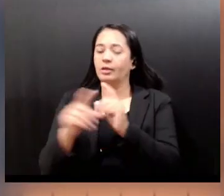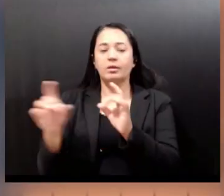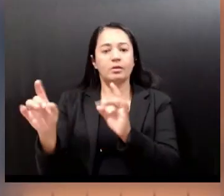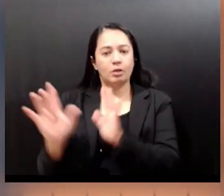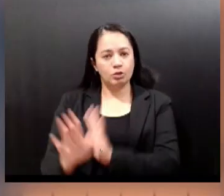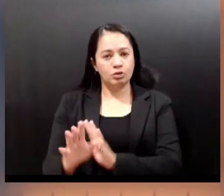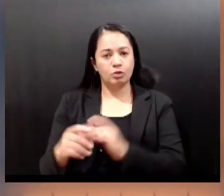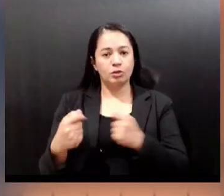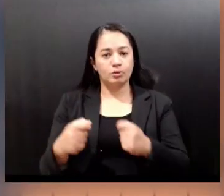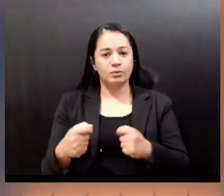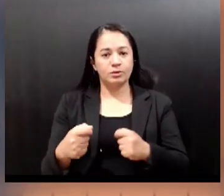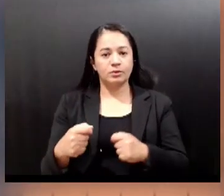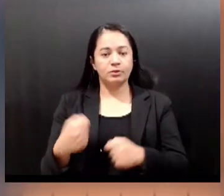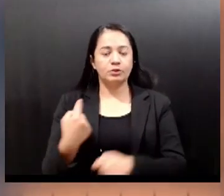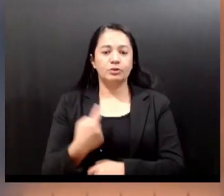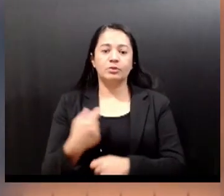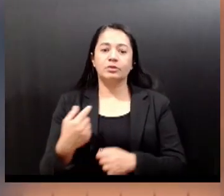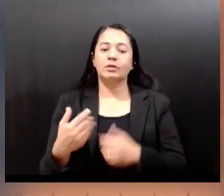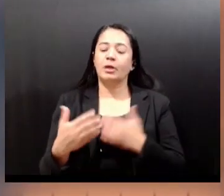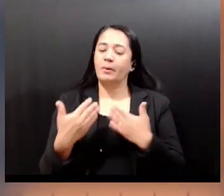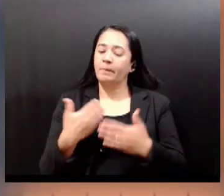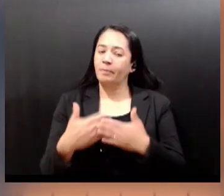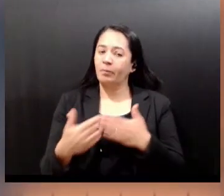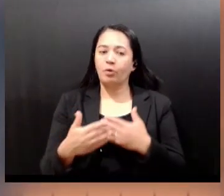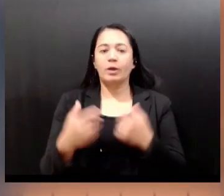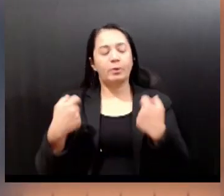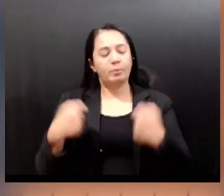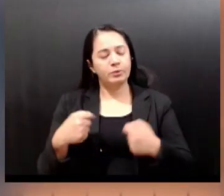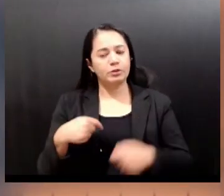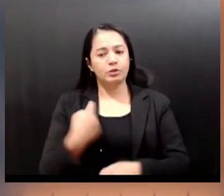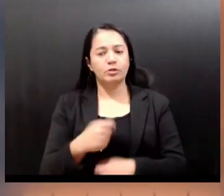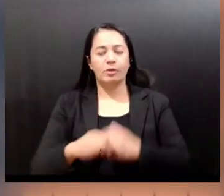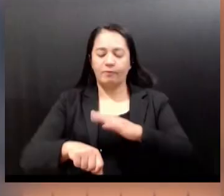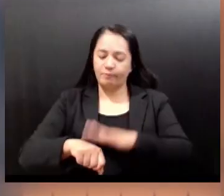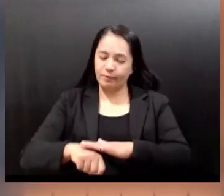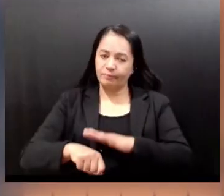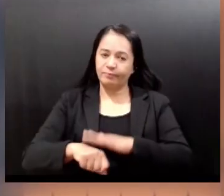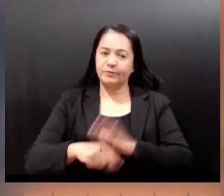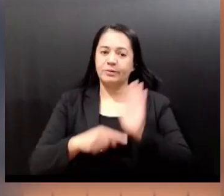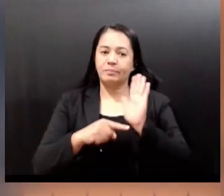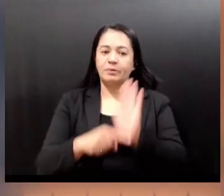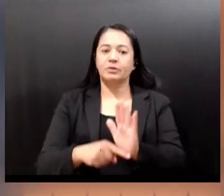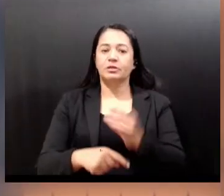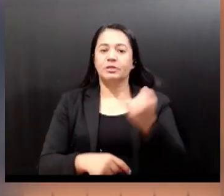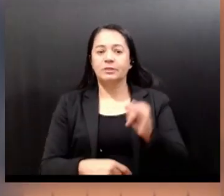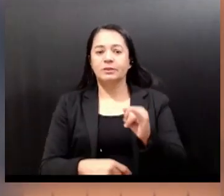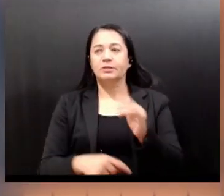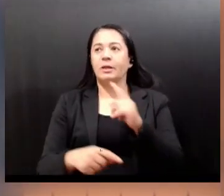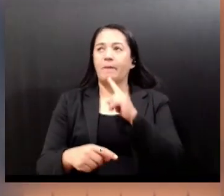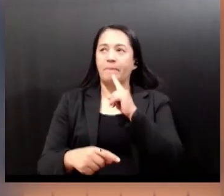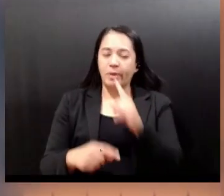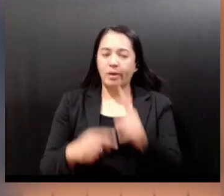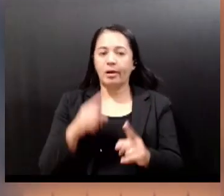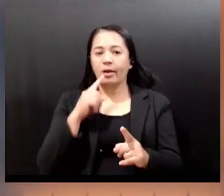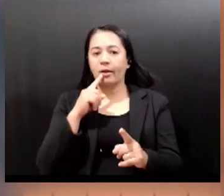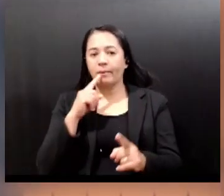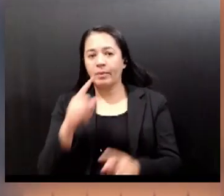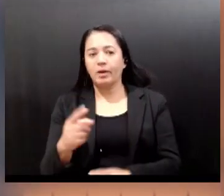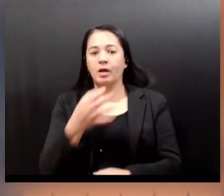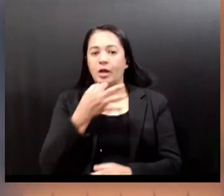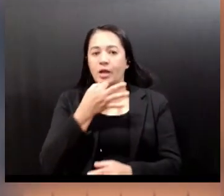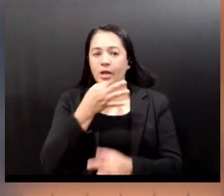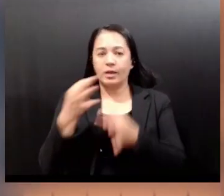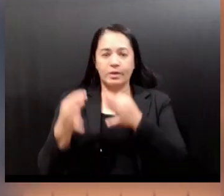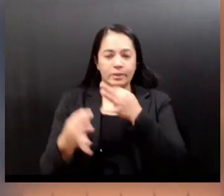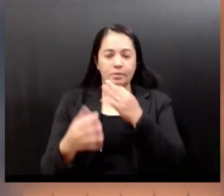estamos aqui para o que precisar, então o que podemos fazer para ajudar, se tiver alguma reclamação, alguma sugestão, por favor, sempre escreve